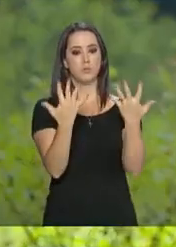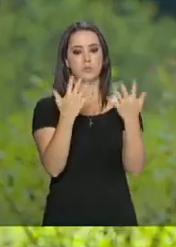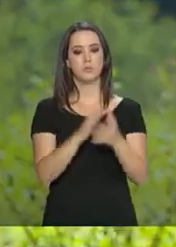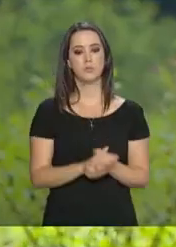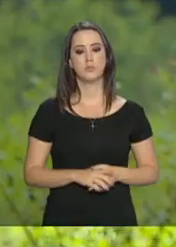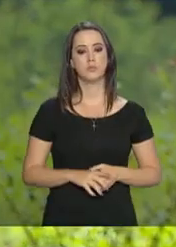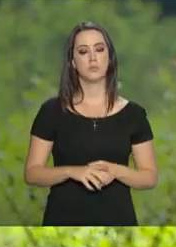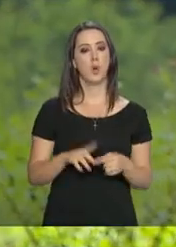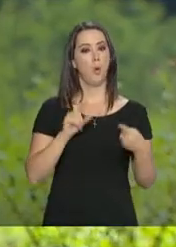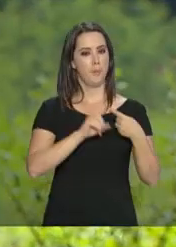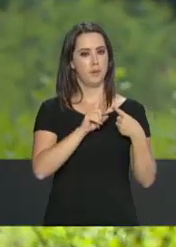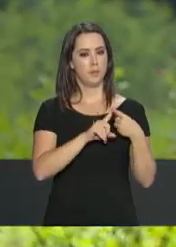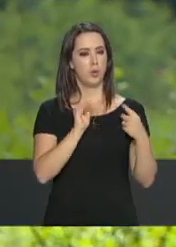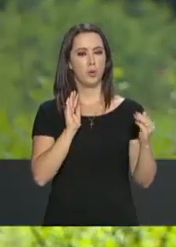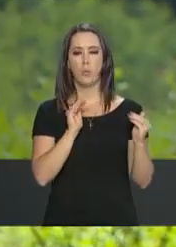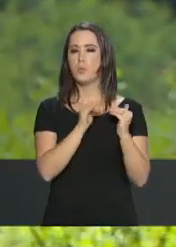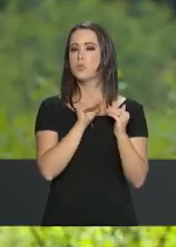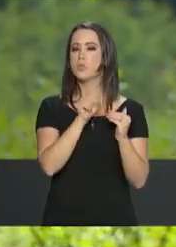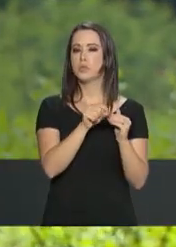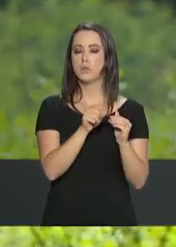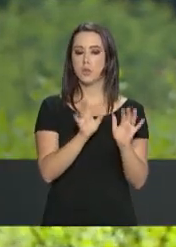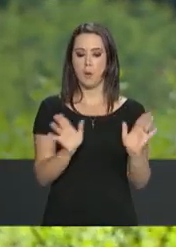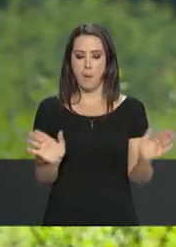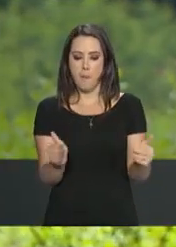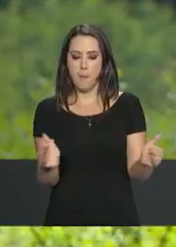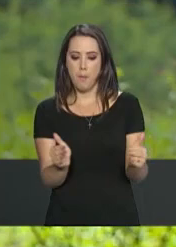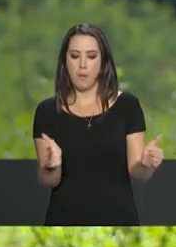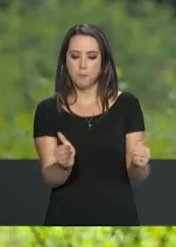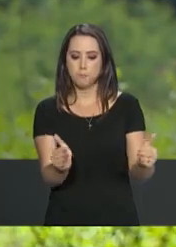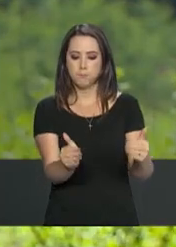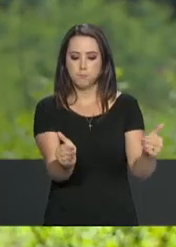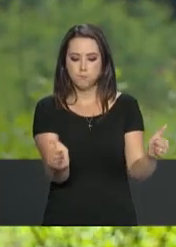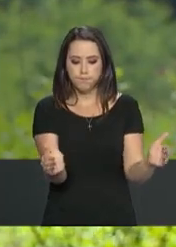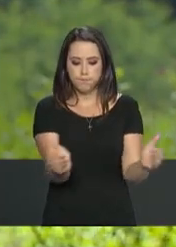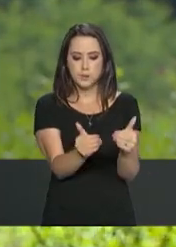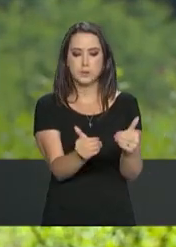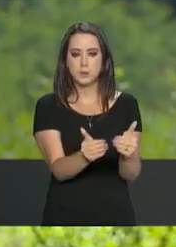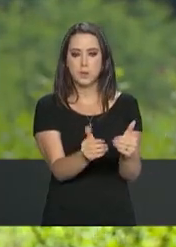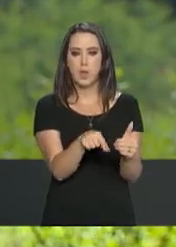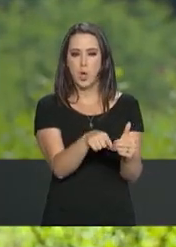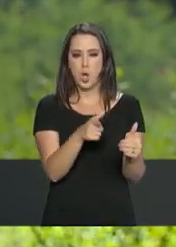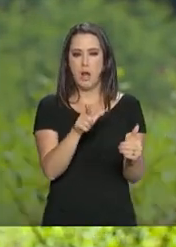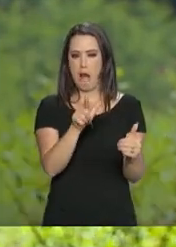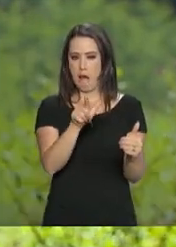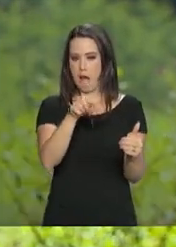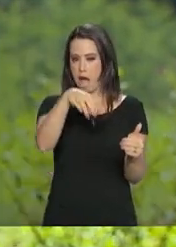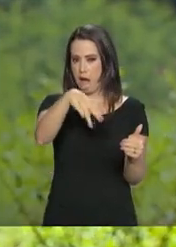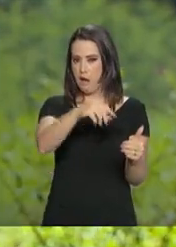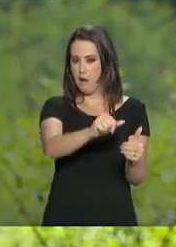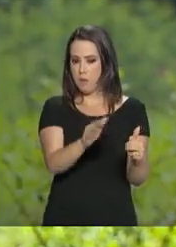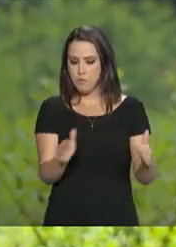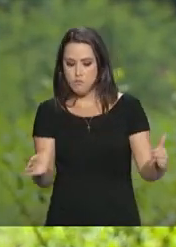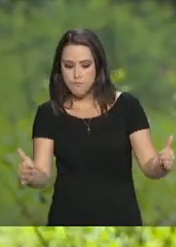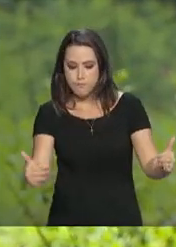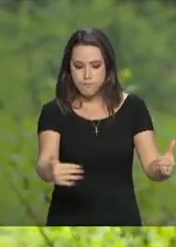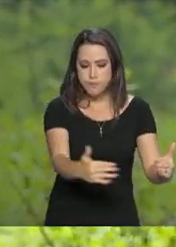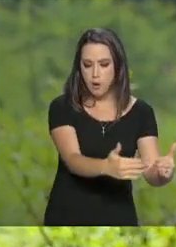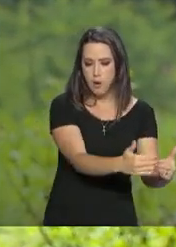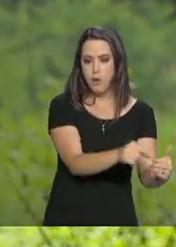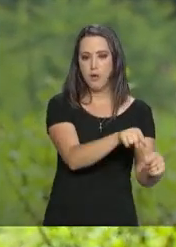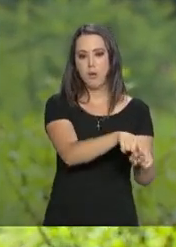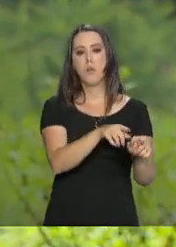O primeiro objetivo foi estabilizar esse rejeito. Então foram feitas contenções, obras de engenharia natural, bioengenharia,